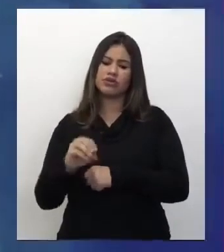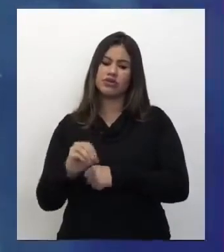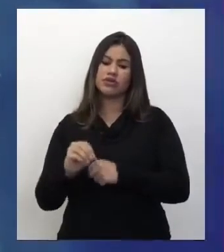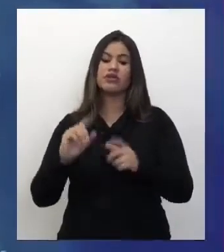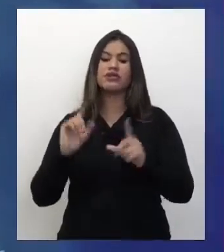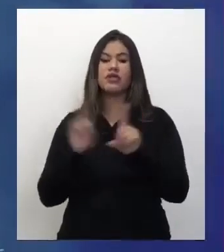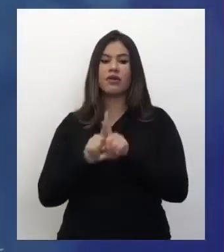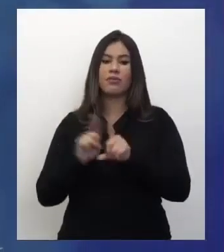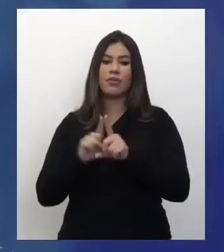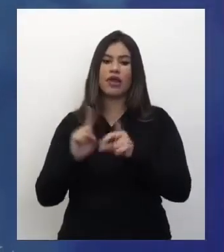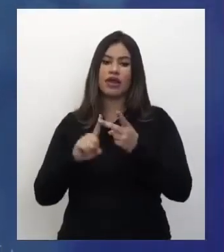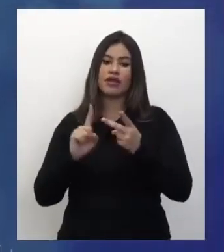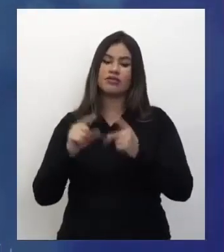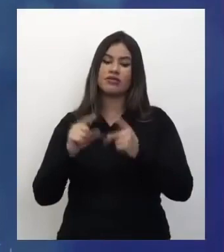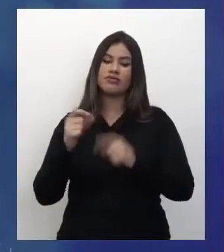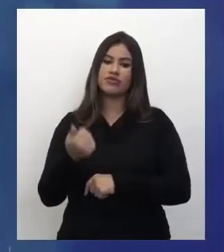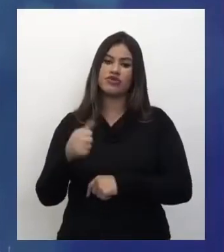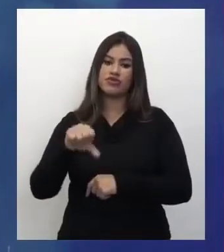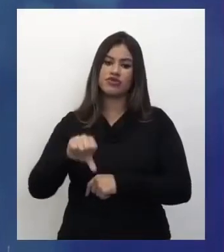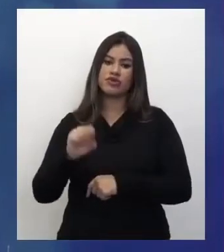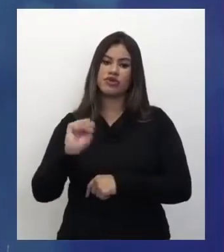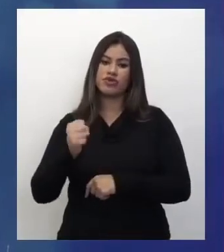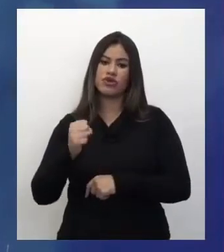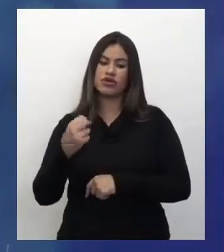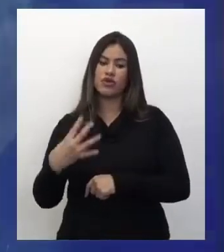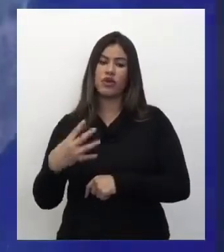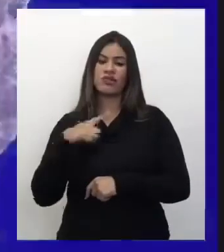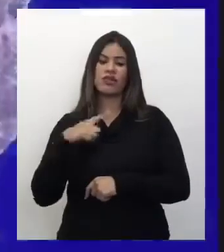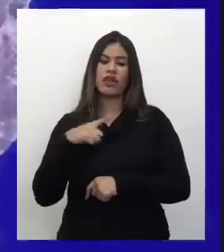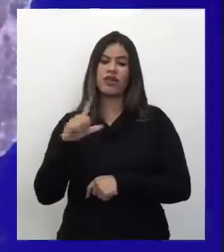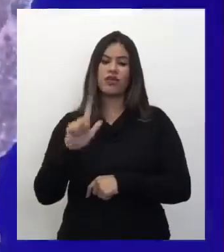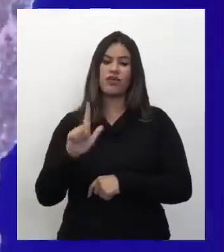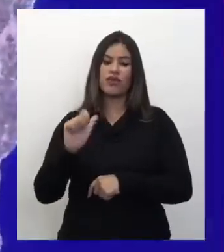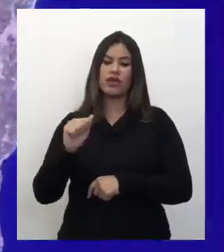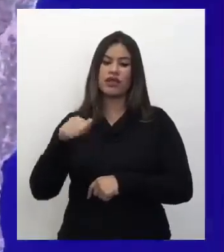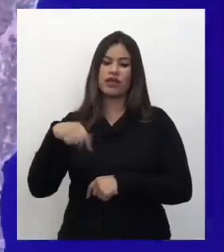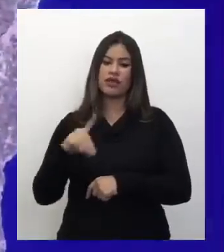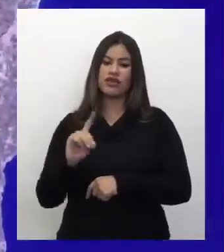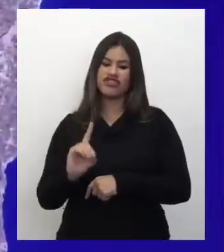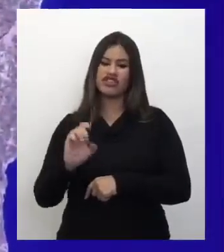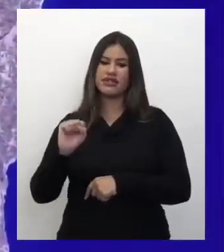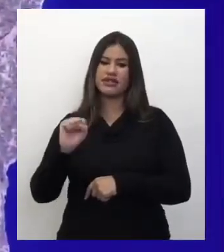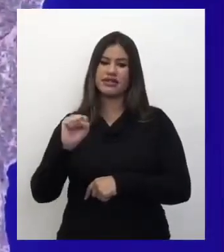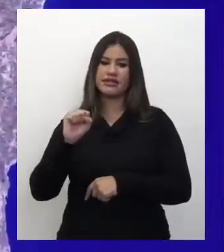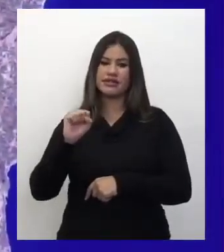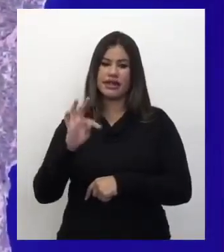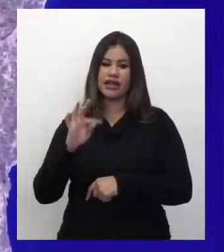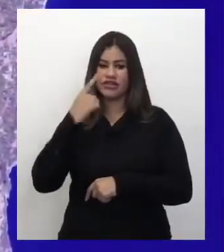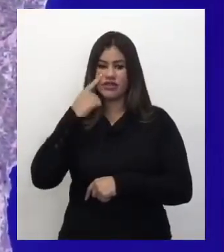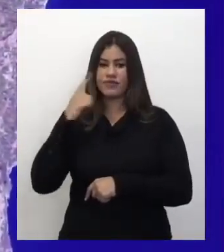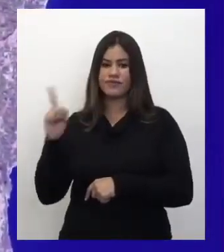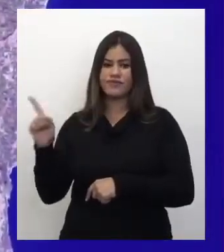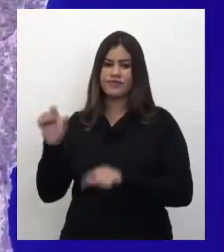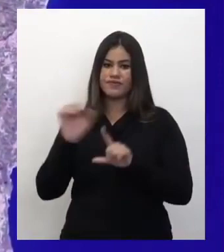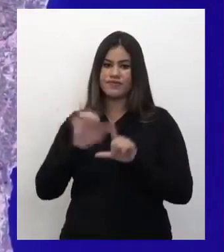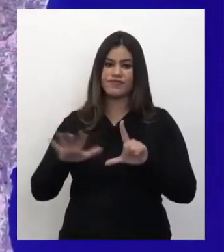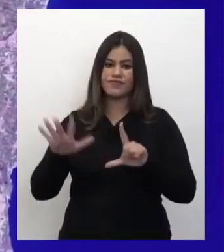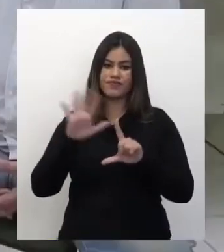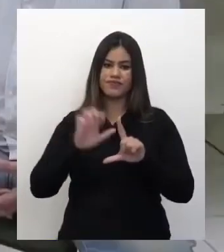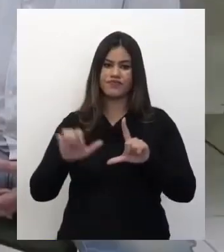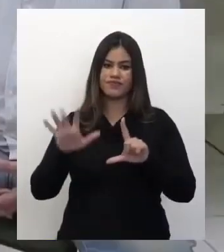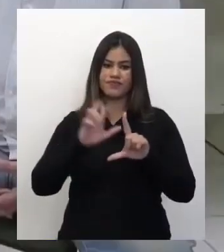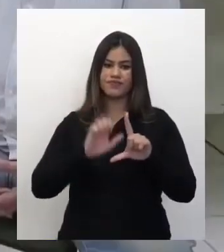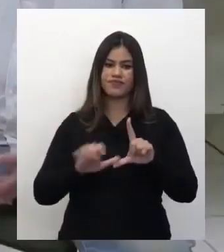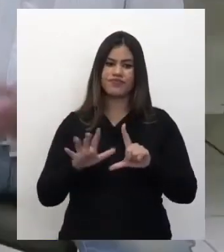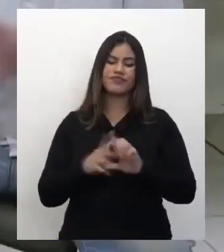Landsat, nós temos uma série histórica de imagens que permite que a gente acompanhe vários fenômenos